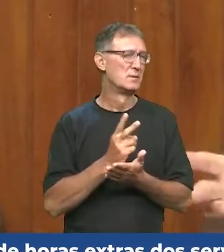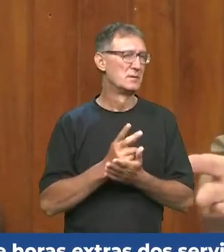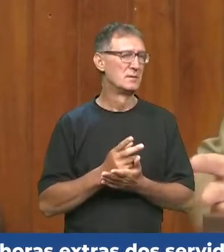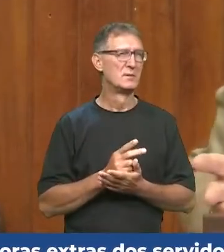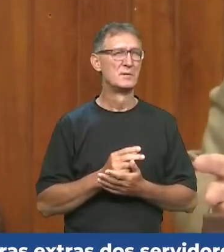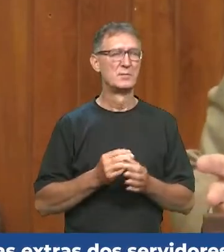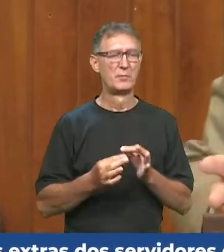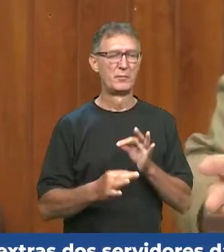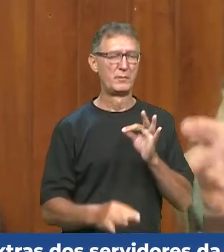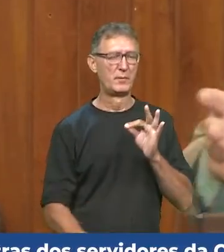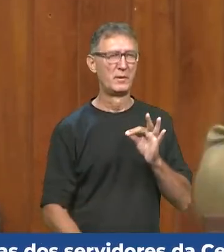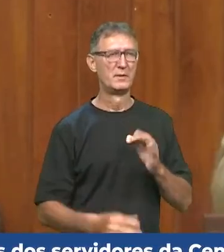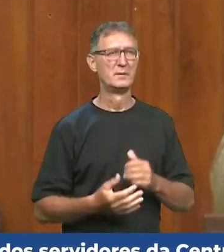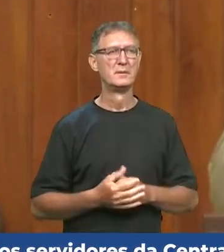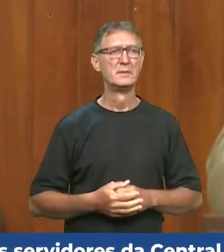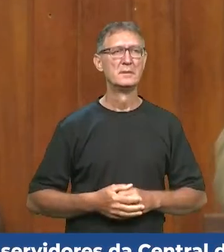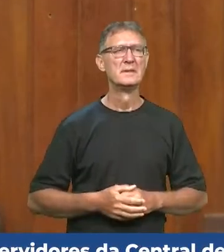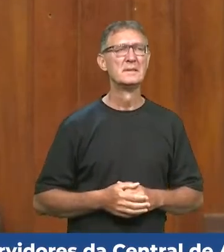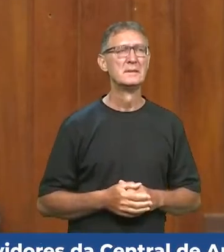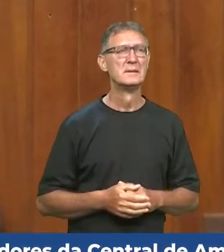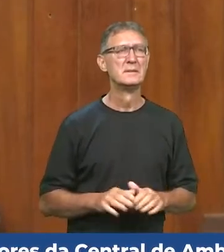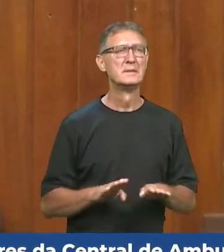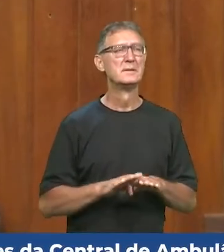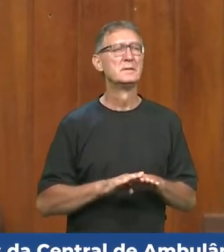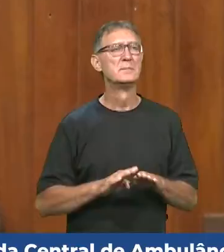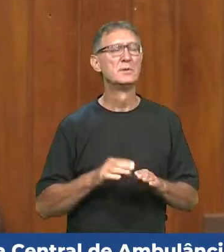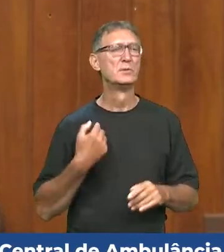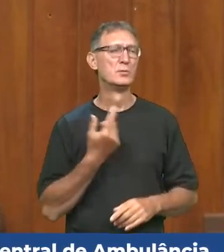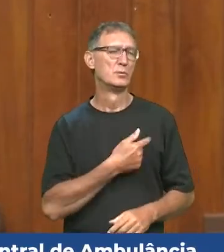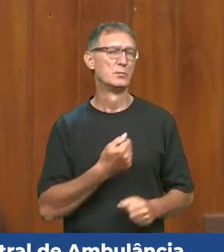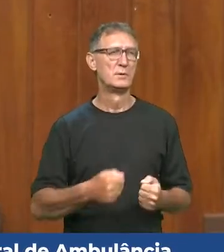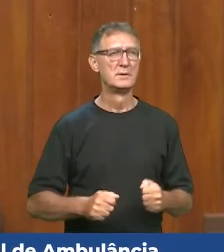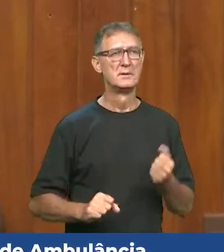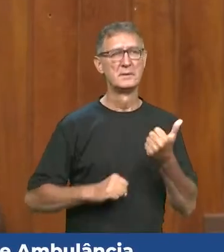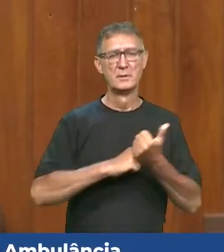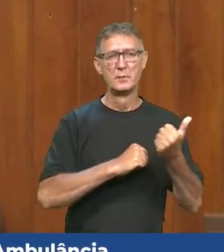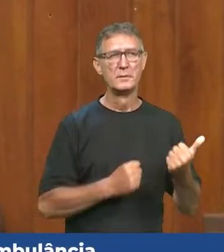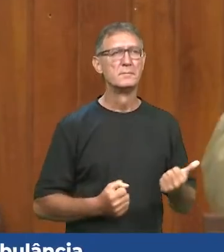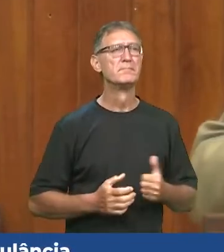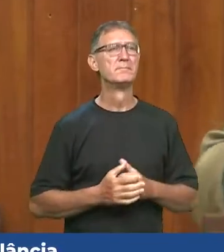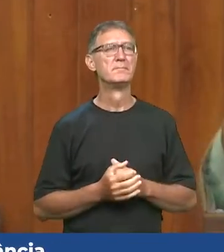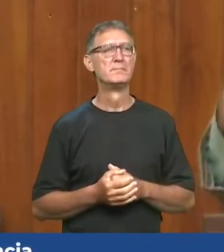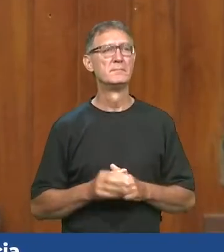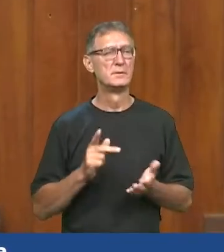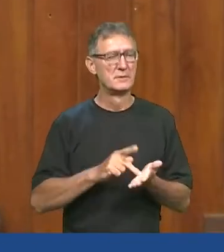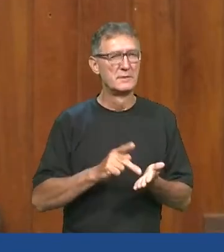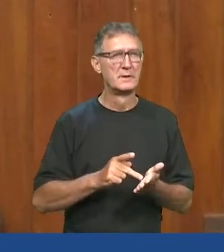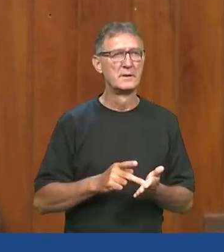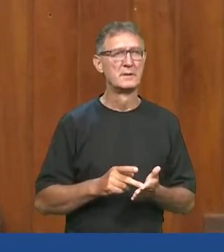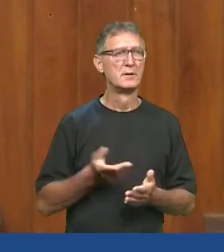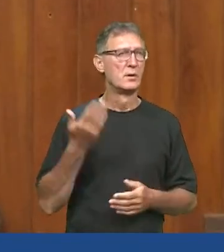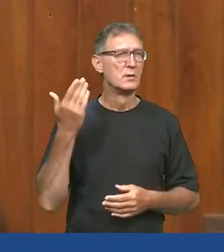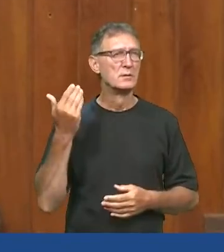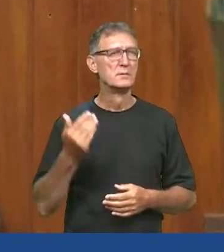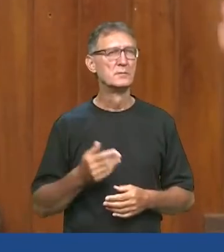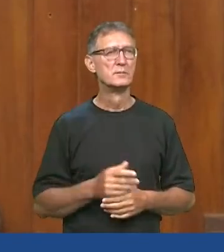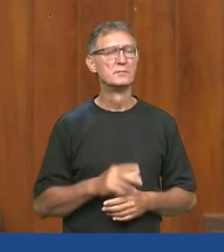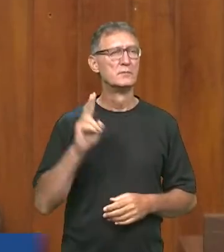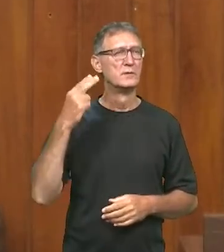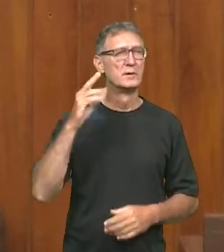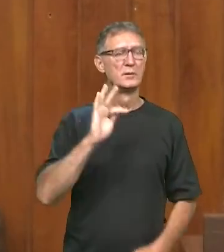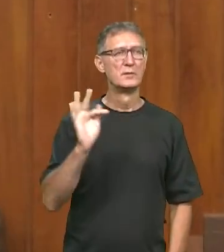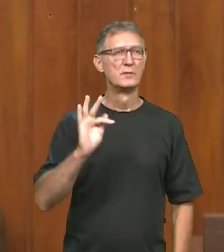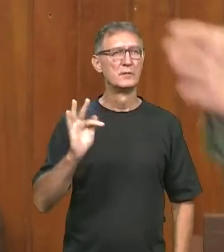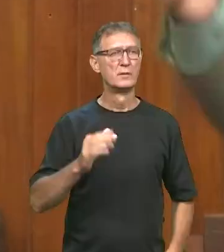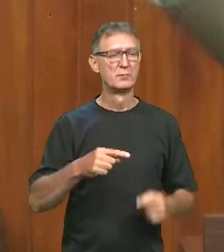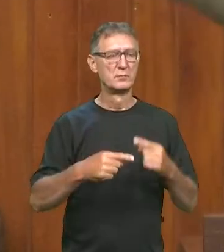infinitas, né? E a gente precisa desse apoio, desse suporte realmente. E na ocasião, eu e o vereador Feff